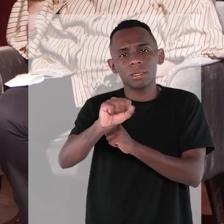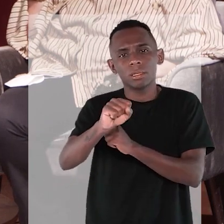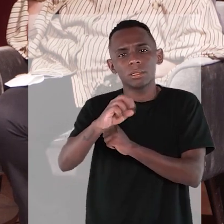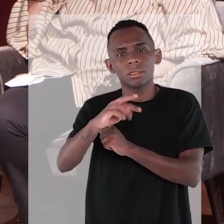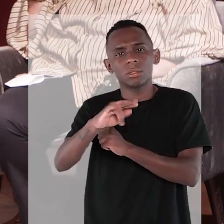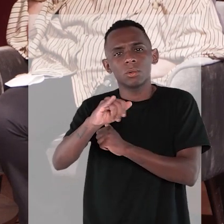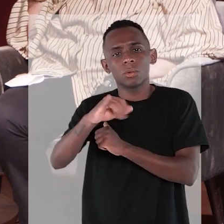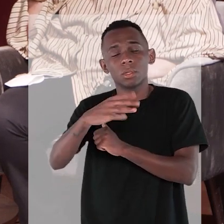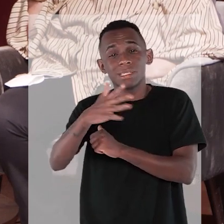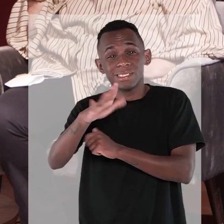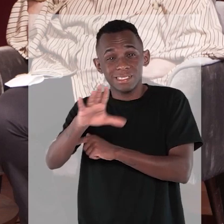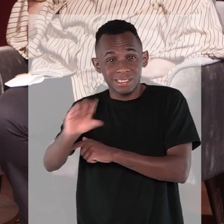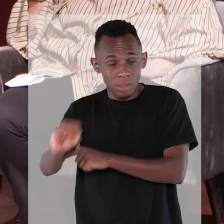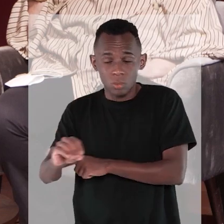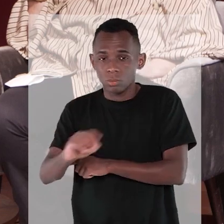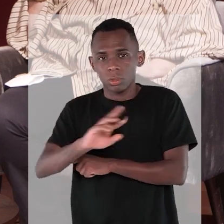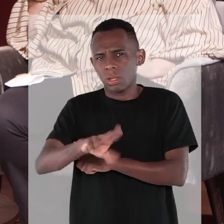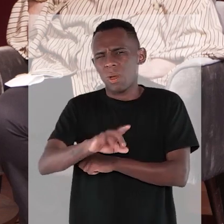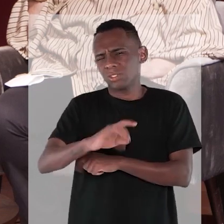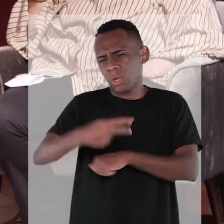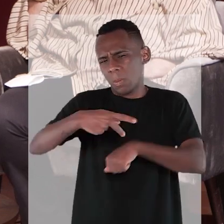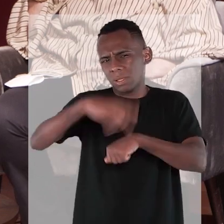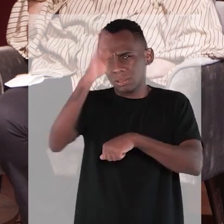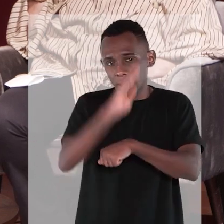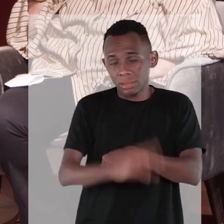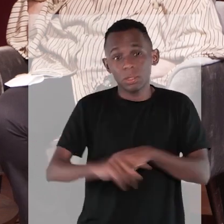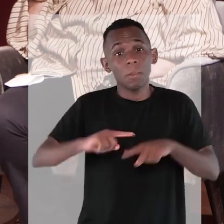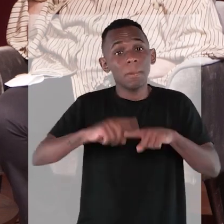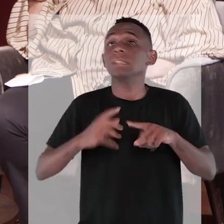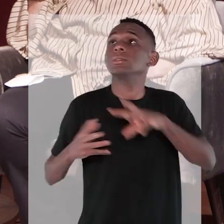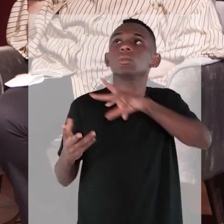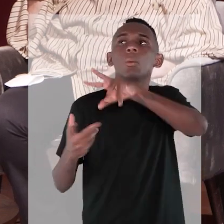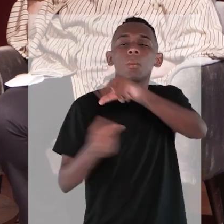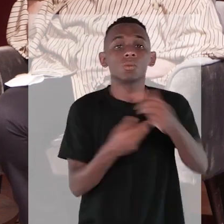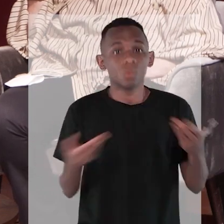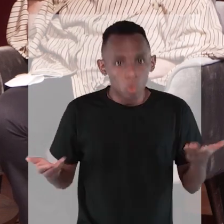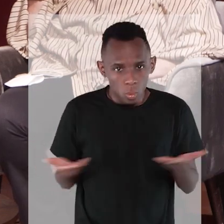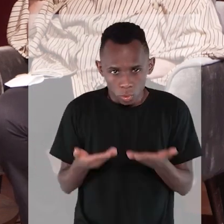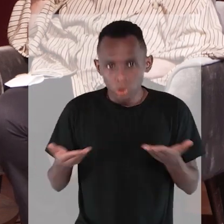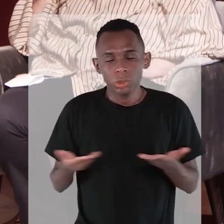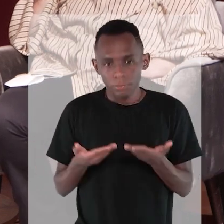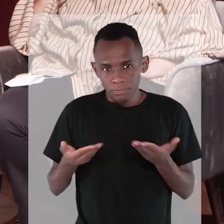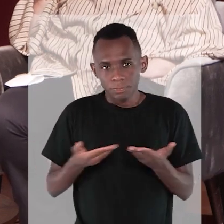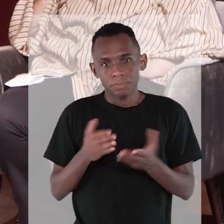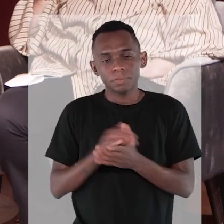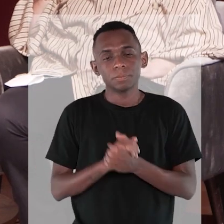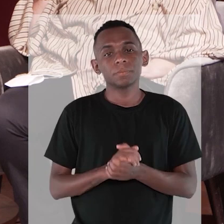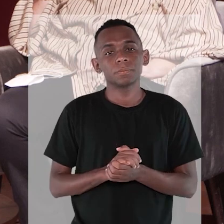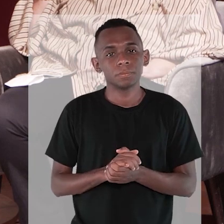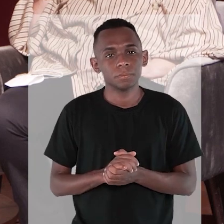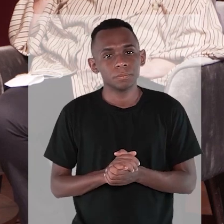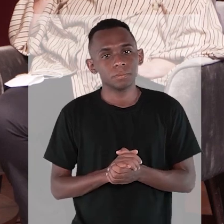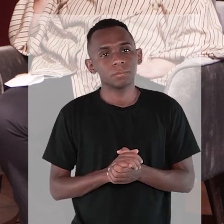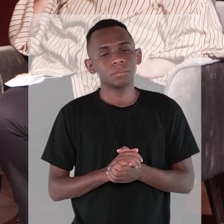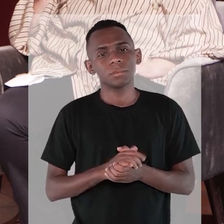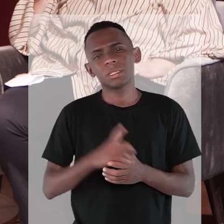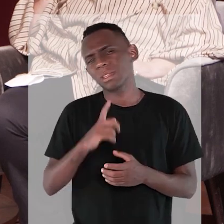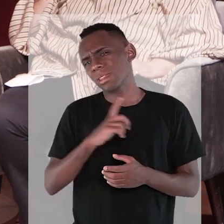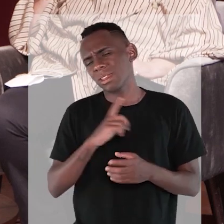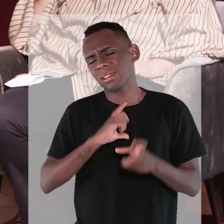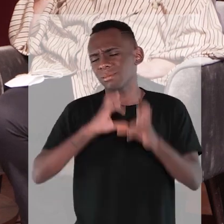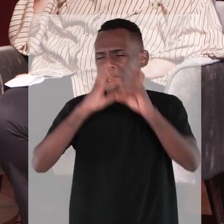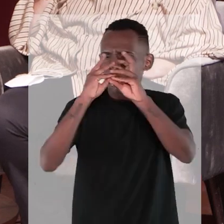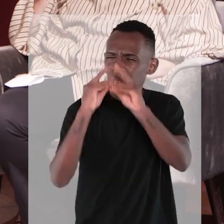Brasil, né, mas processos contemporâneos, no caso, que estão ocorrendo no Brasil e que, né, tem na